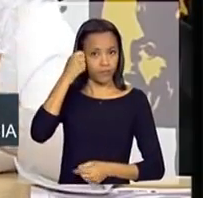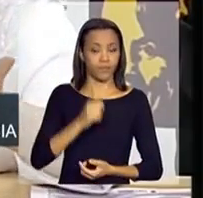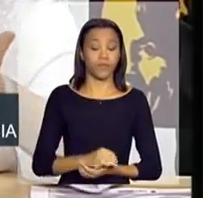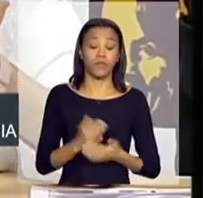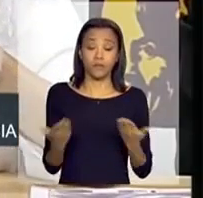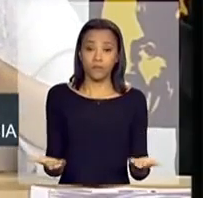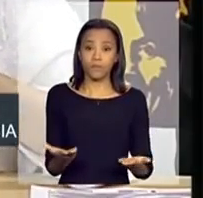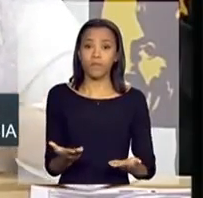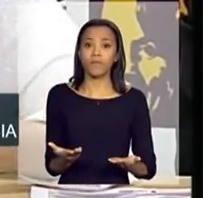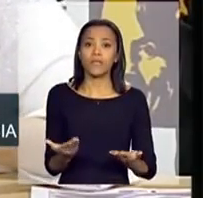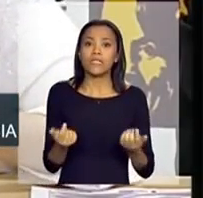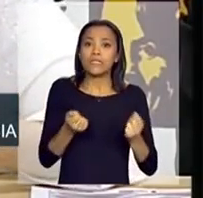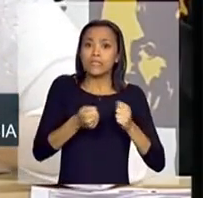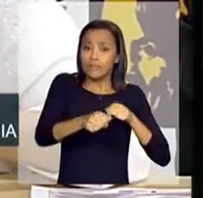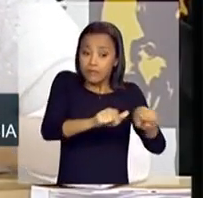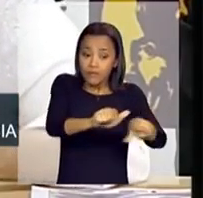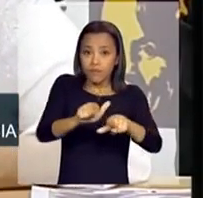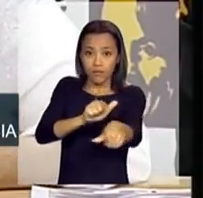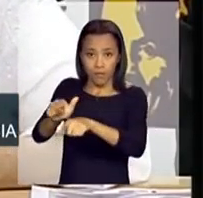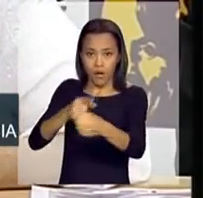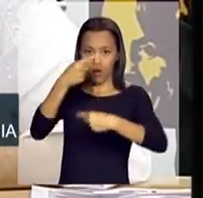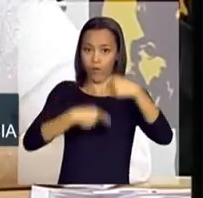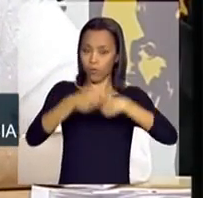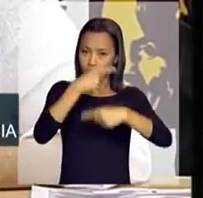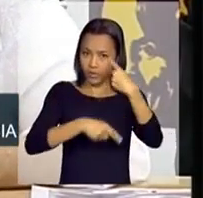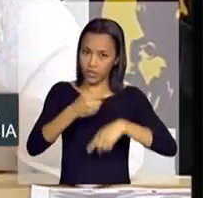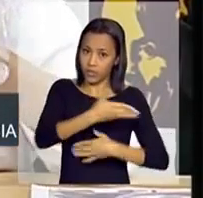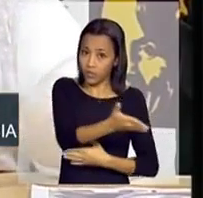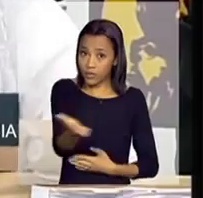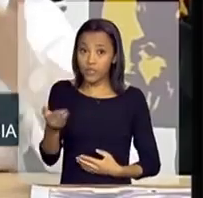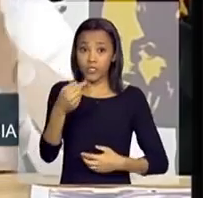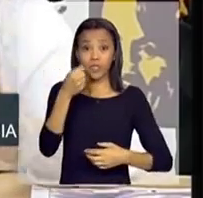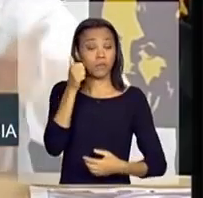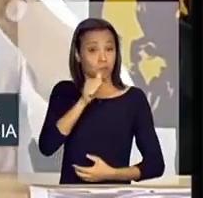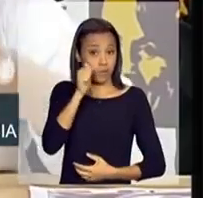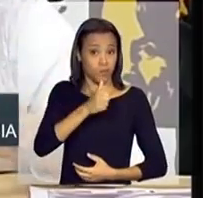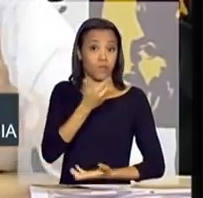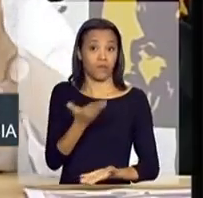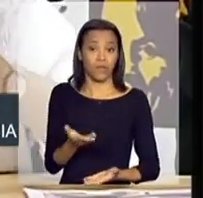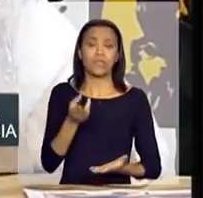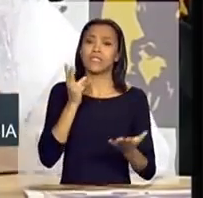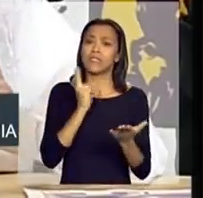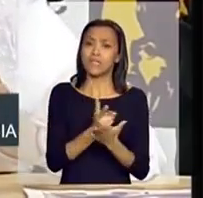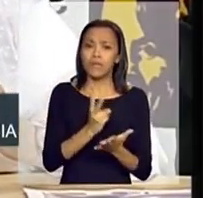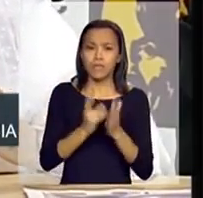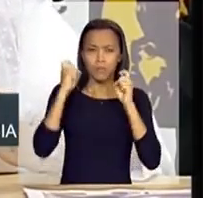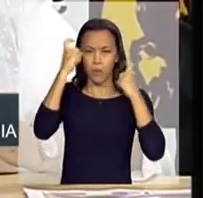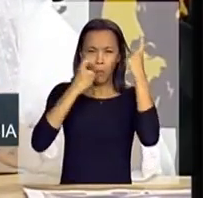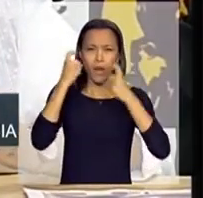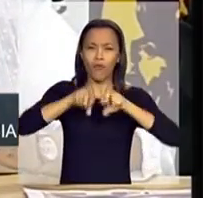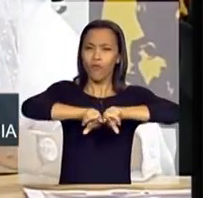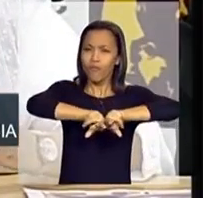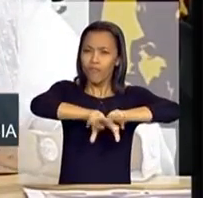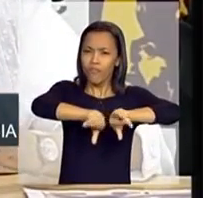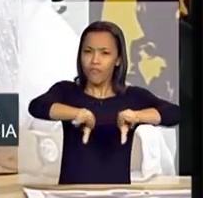Então, trabalhar com políticas públicas para as mulheres significa trabalhar com toda a diversidade das